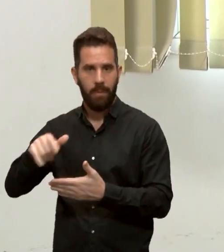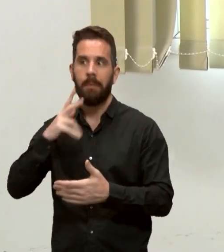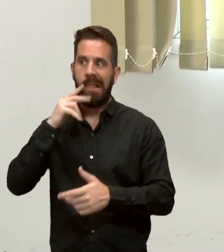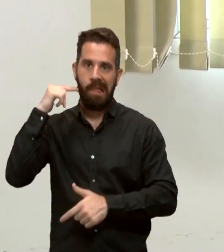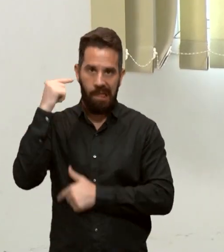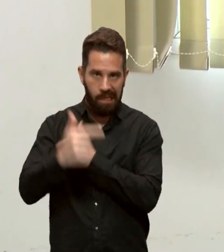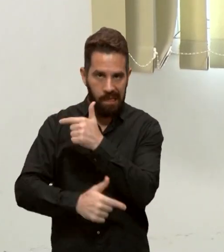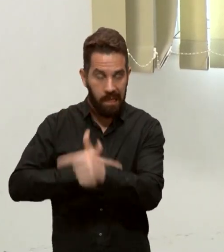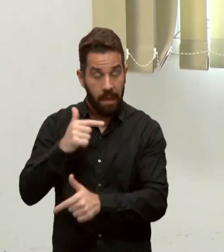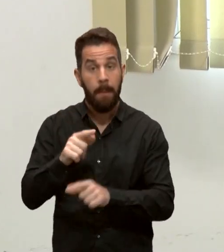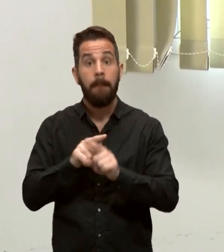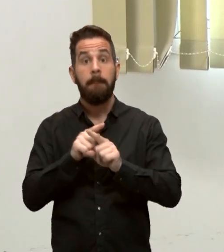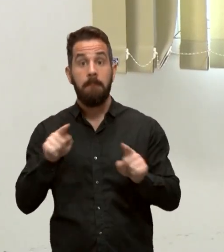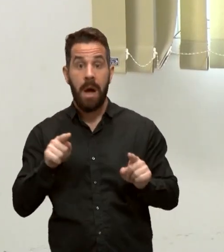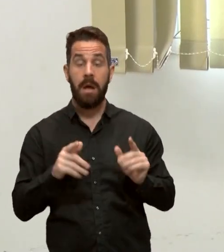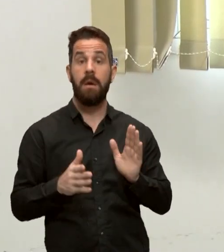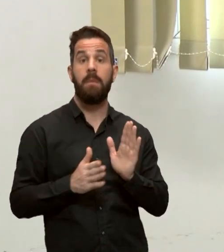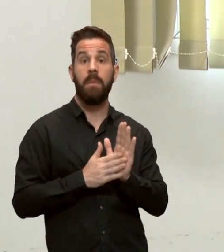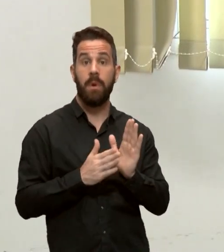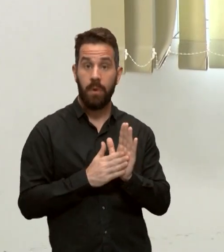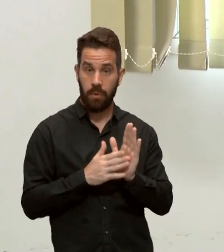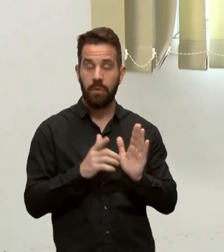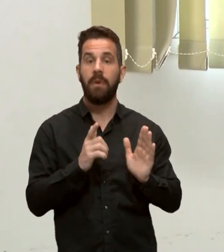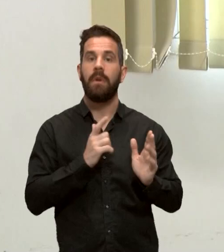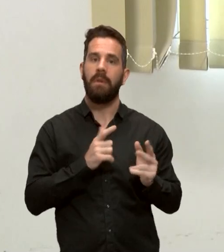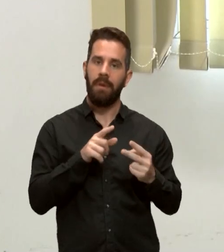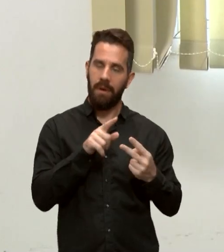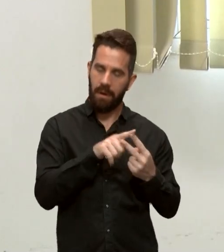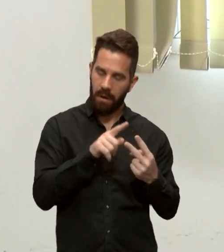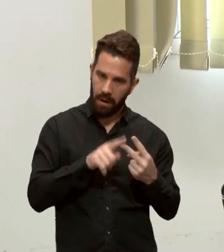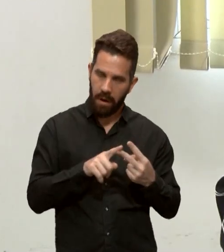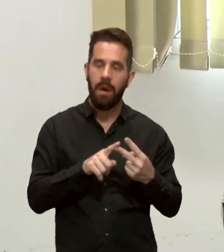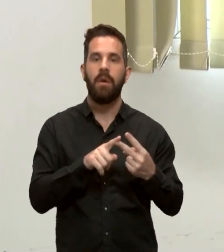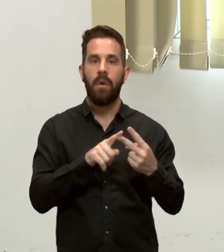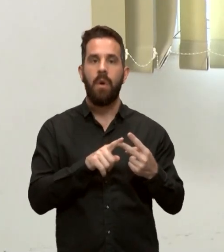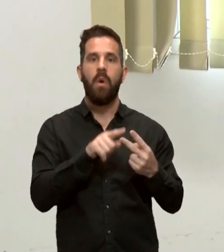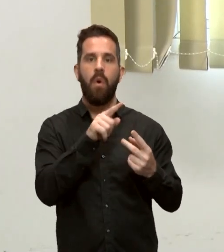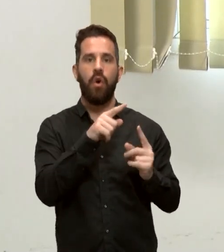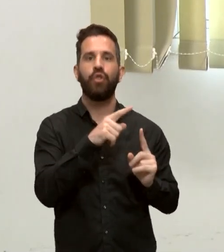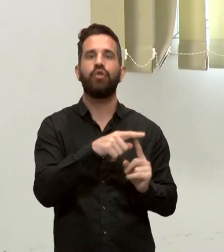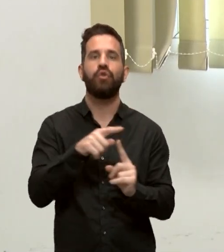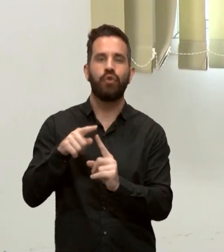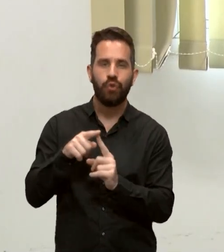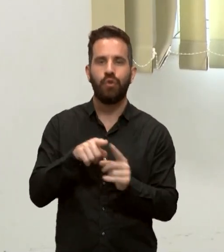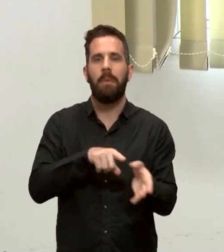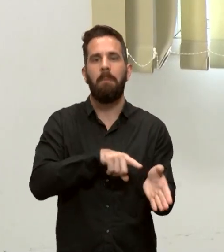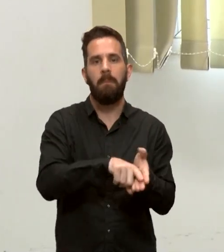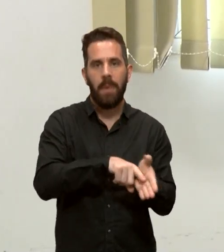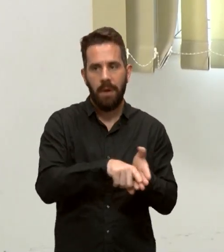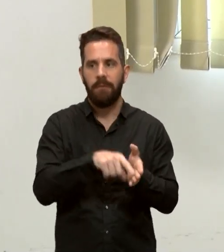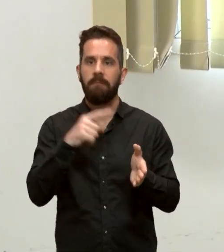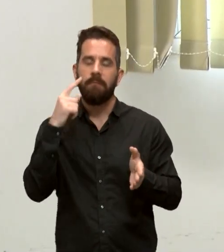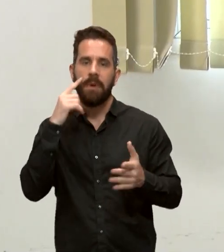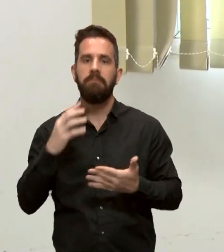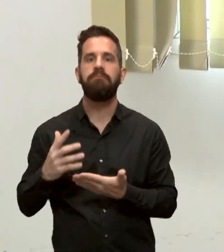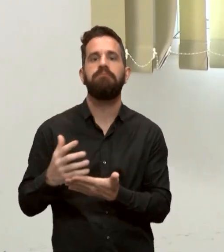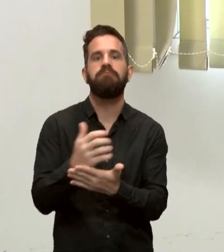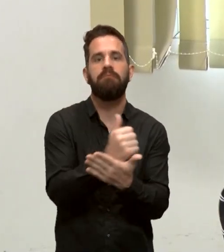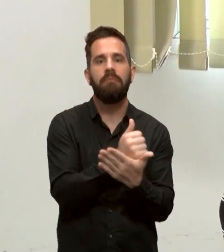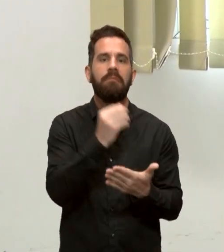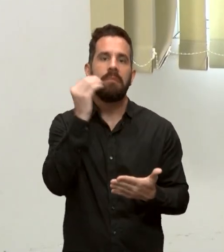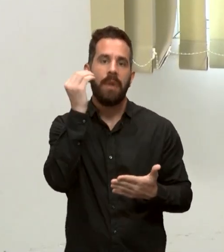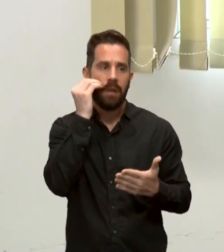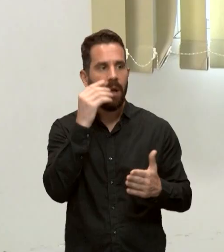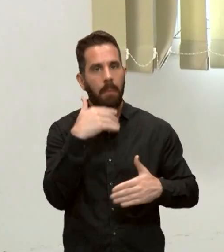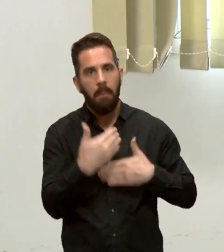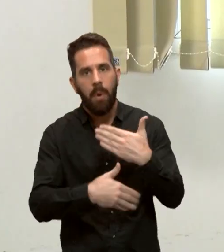é usar o processamento distribuído e o paralelismo massivo para, em conjunto, tentar processar o máximo de dados